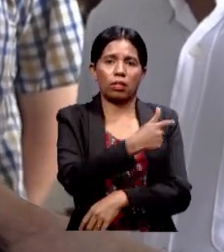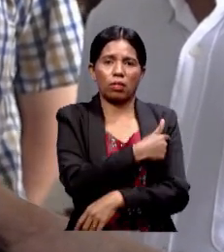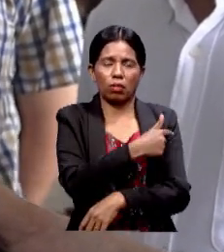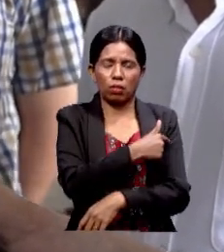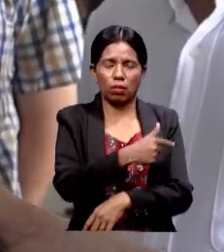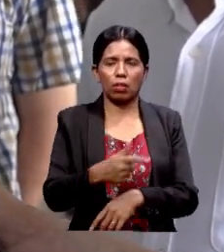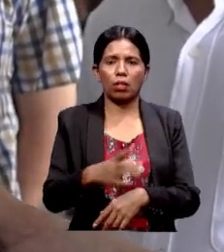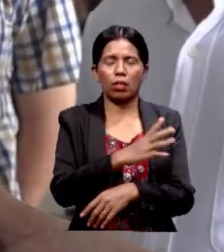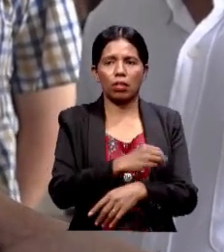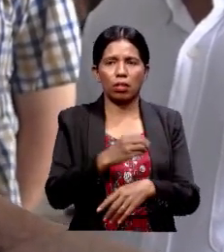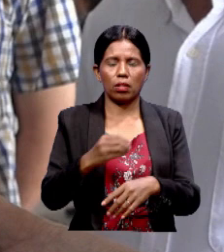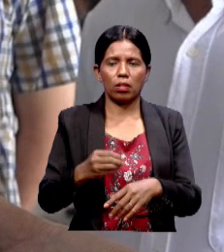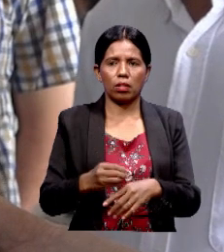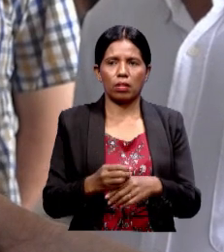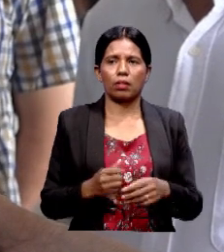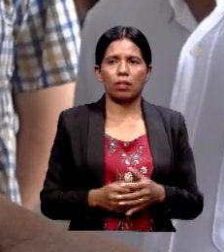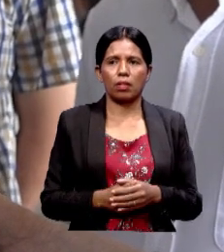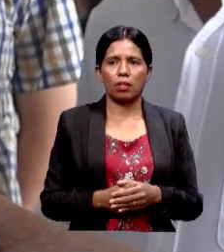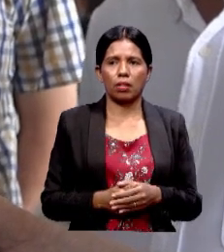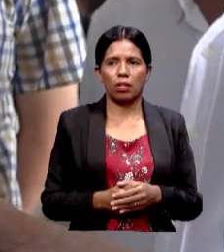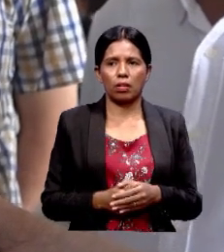fanta sira ne ne sai tigal